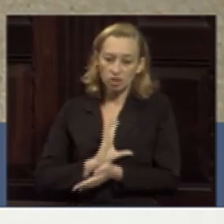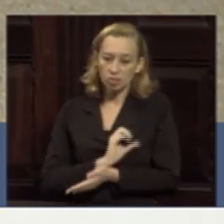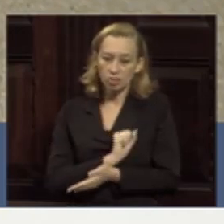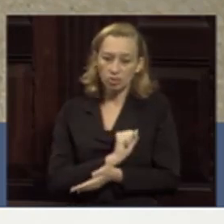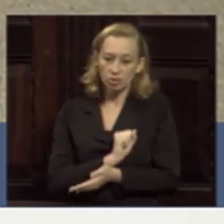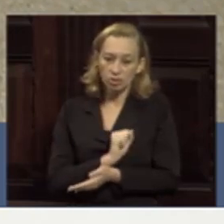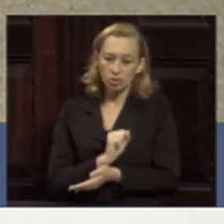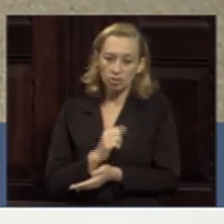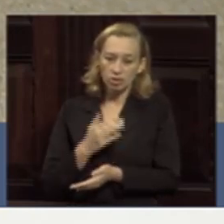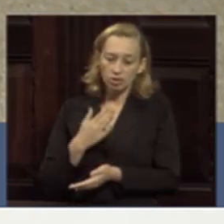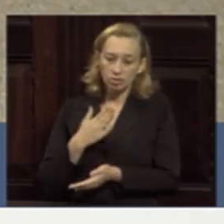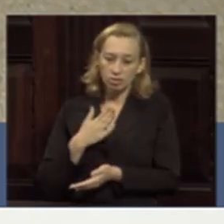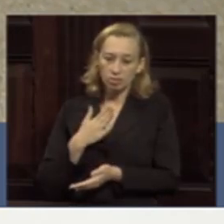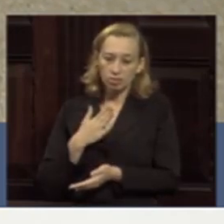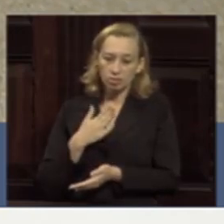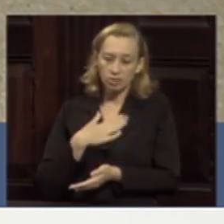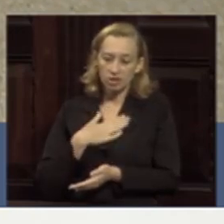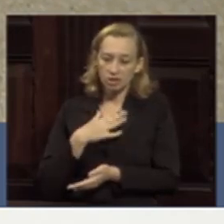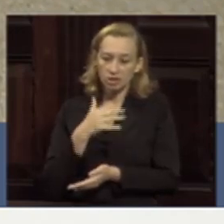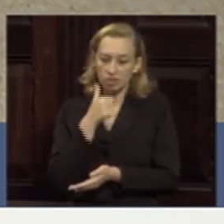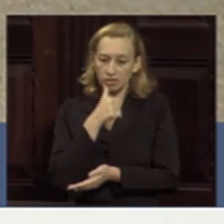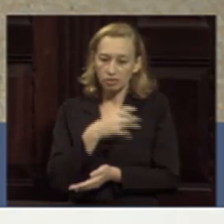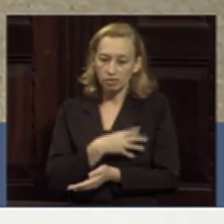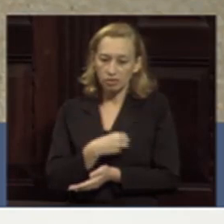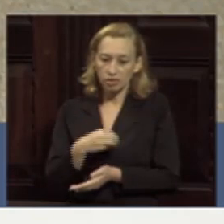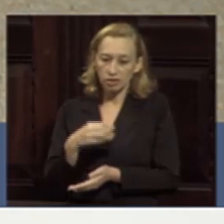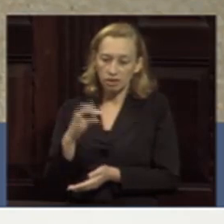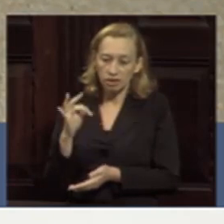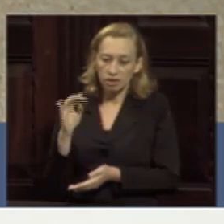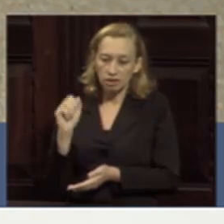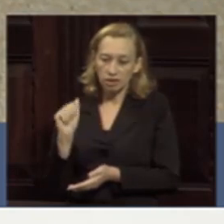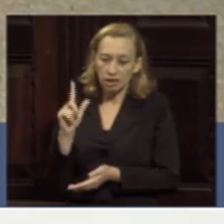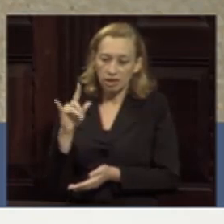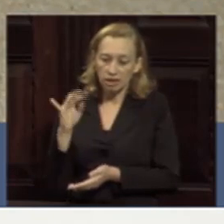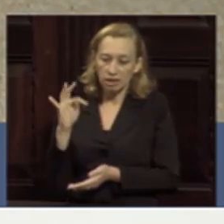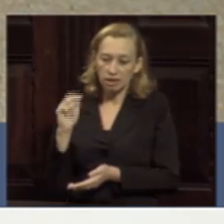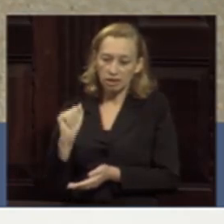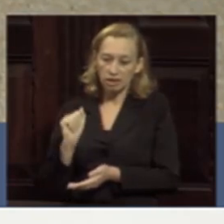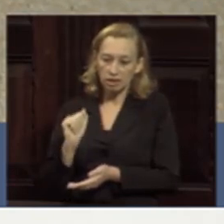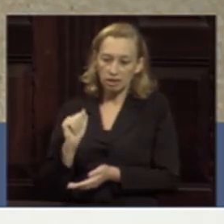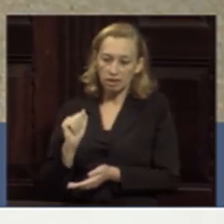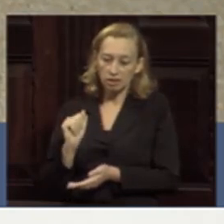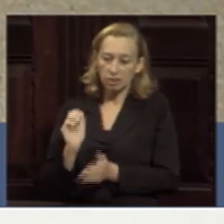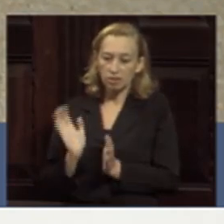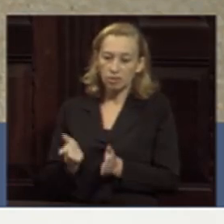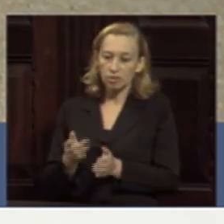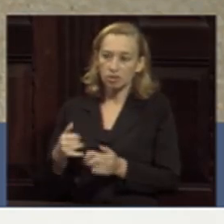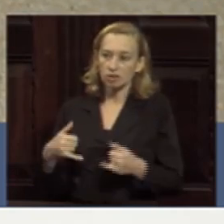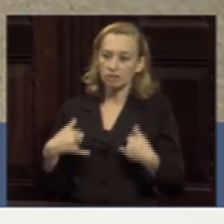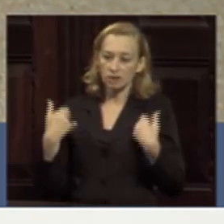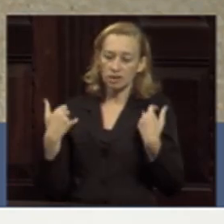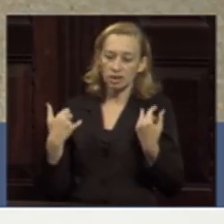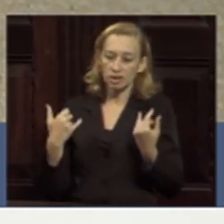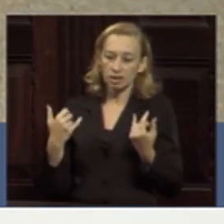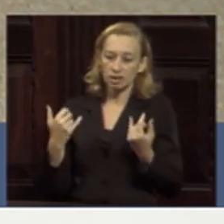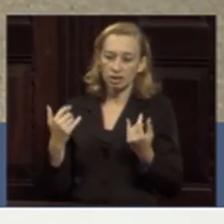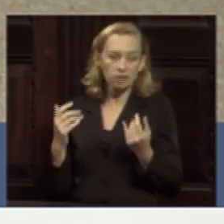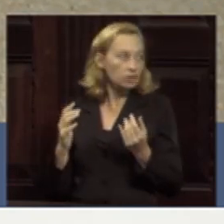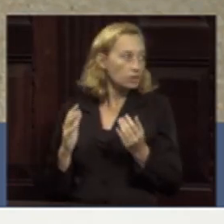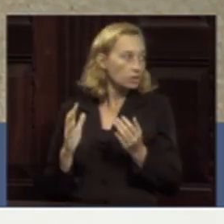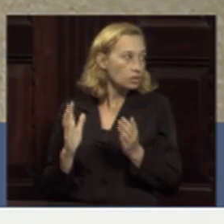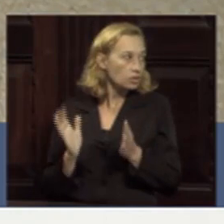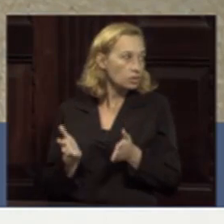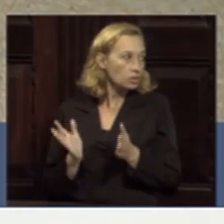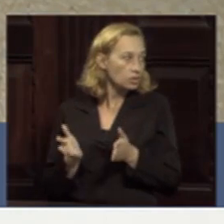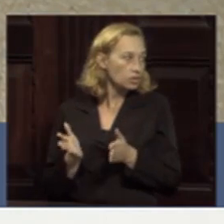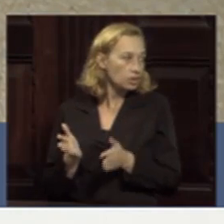A Thalita é a minha filha, é a grávida mais bonita do Brasil e faz aniversário do Dia Internacional da Mulher. Quero cumprimentar a minha filha,